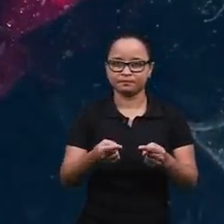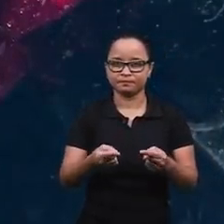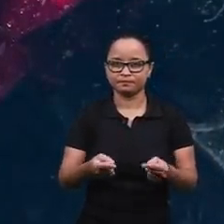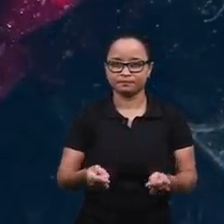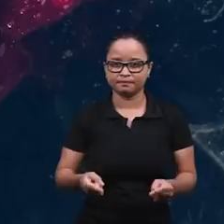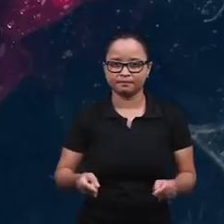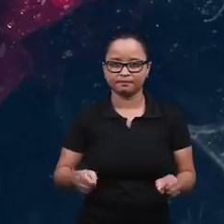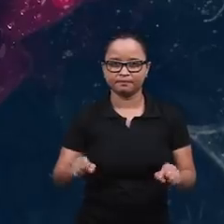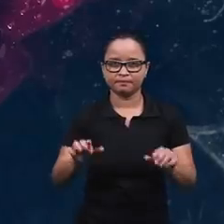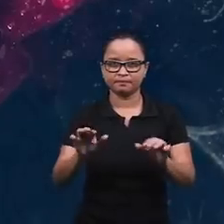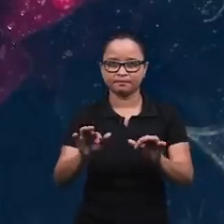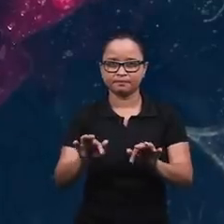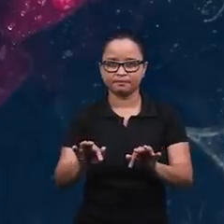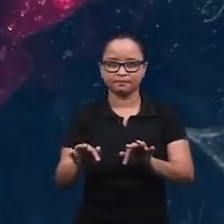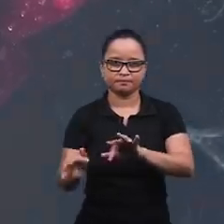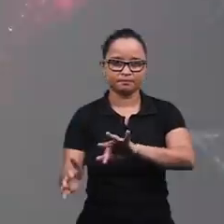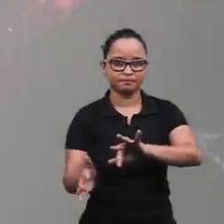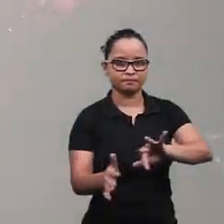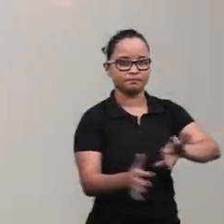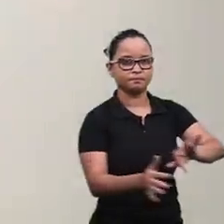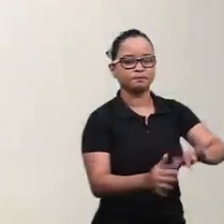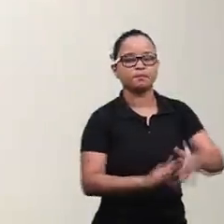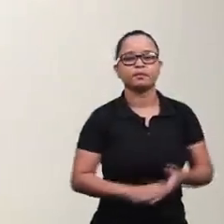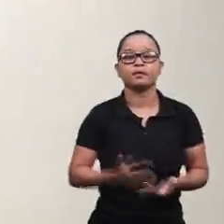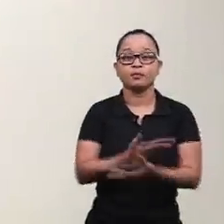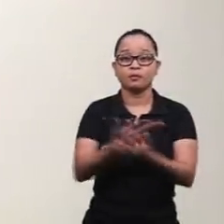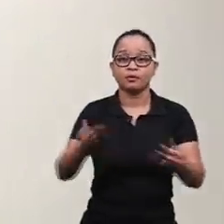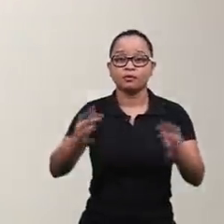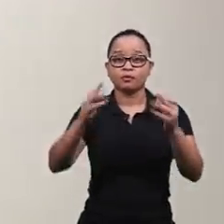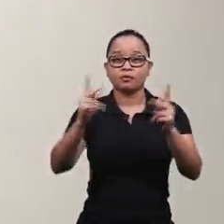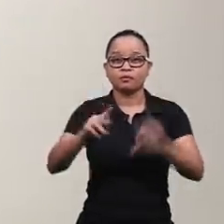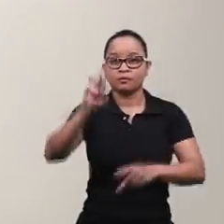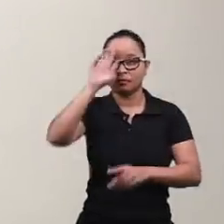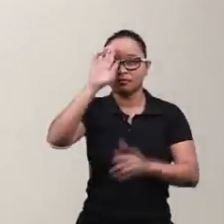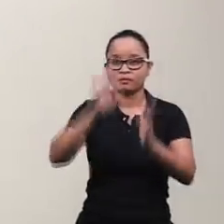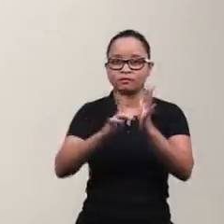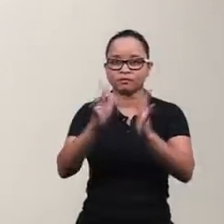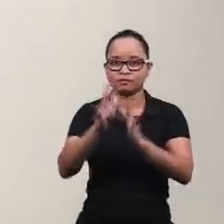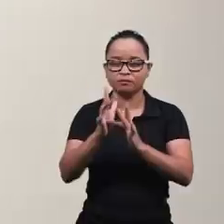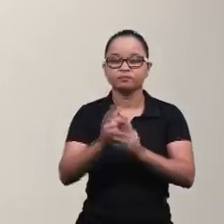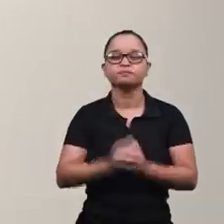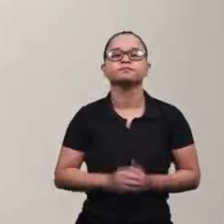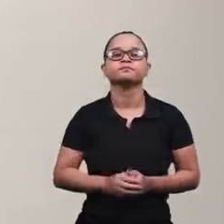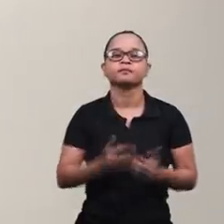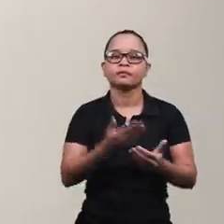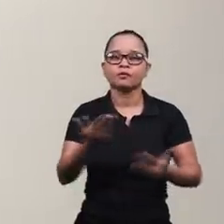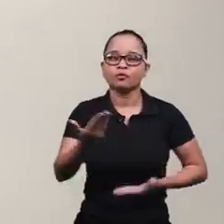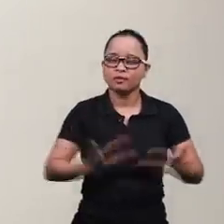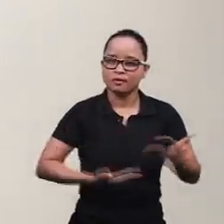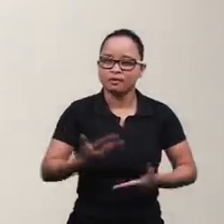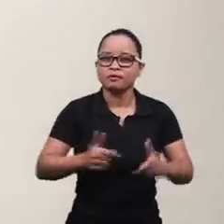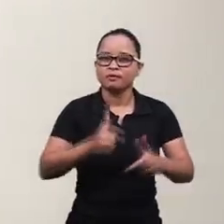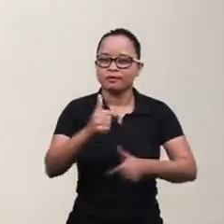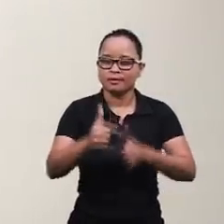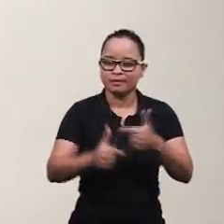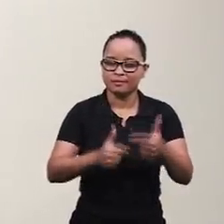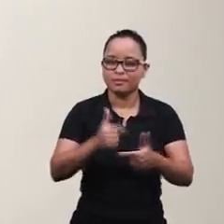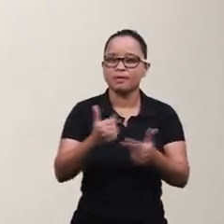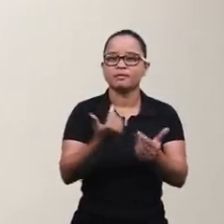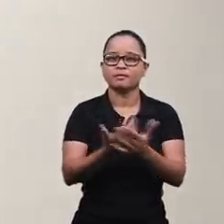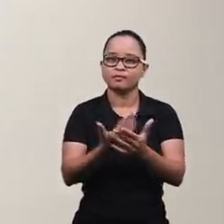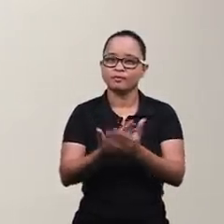aí e eu Saúdo a todos com a paz do Senhor Jesus irmãos que estão nesse trabalho